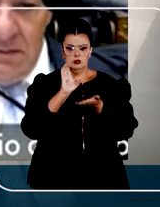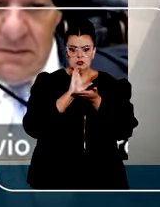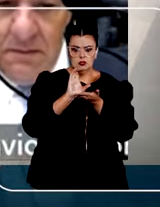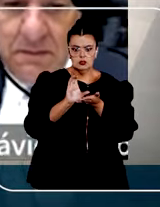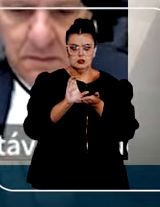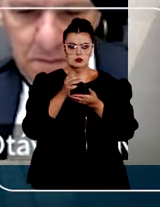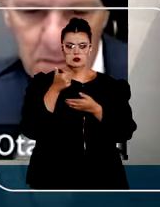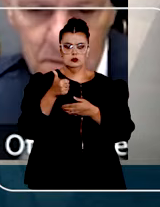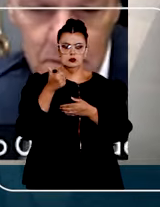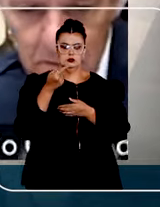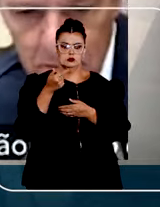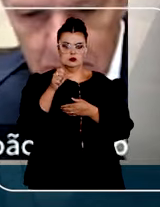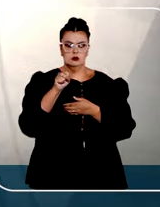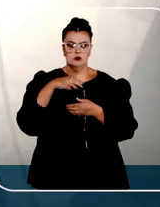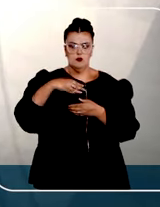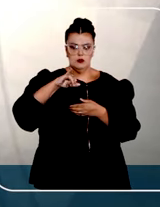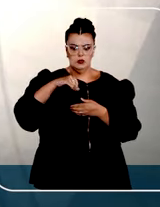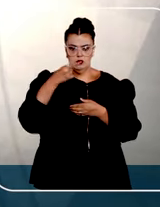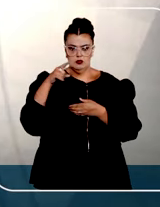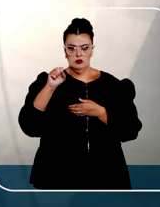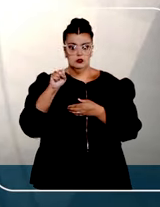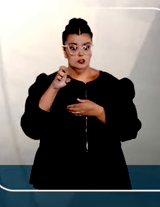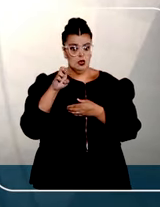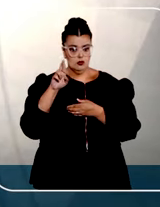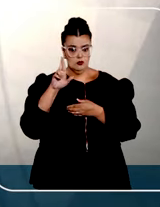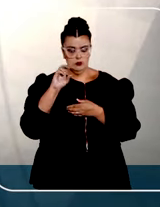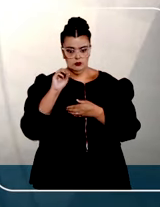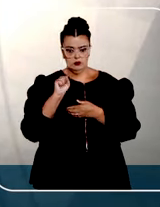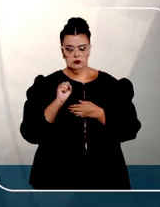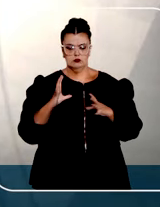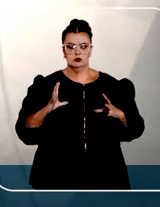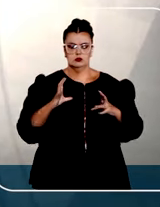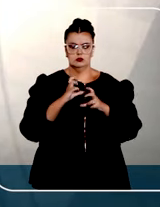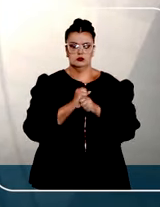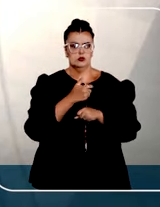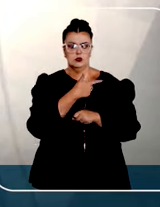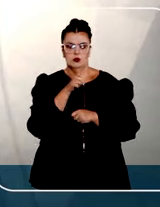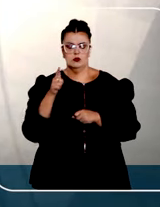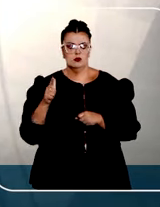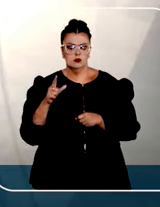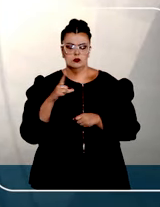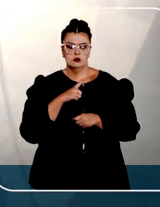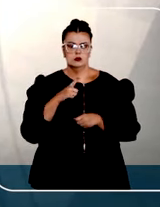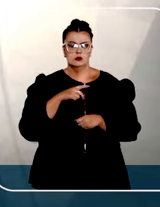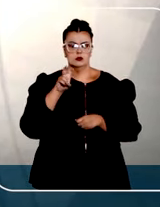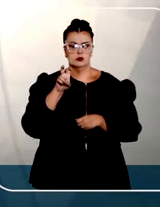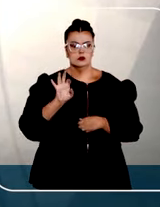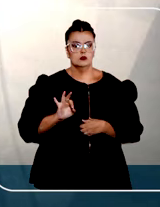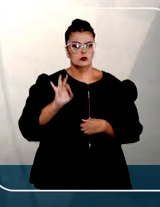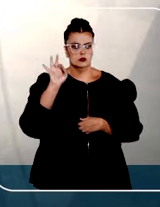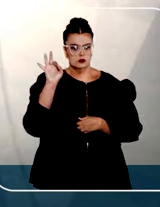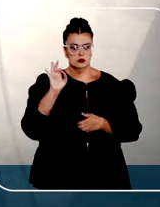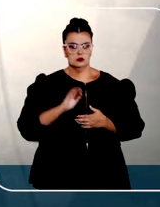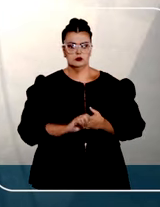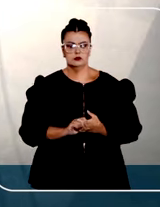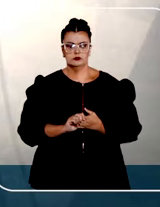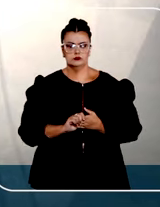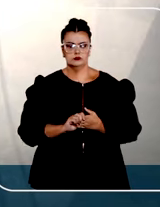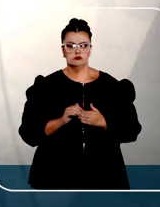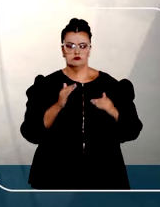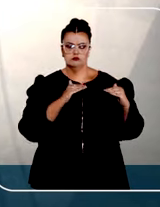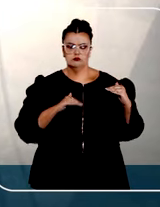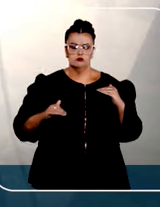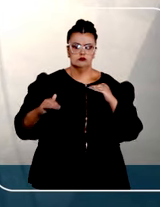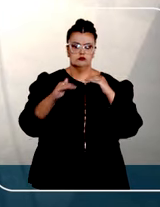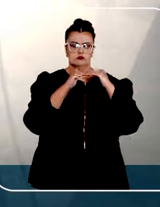crédito é de cerca de 178 milhões de euros enquanto a soma total dos demais créditos não chega a 5% disso por